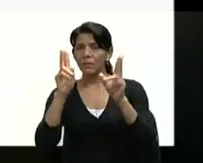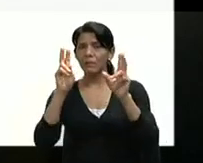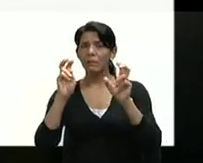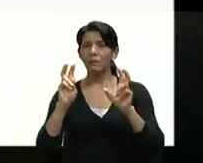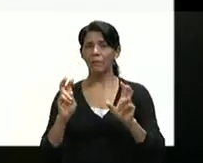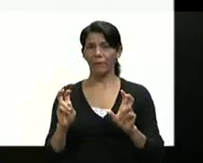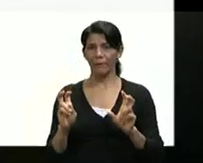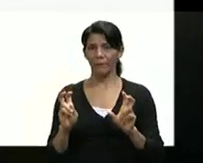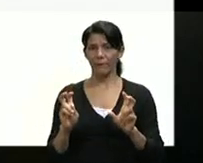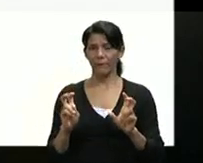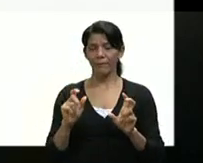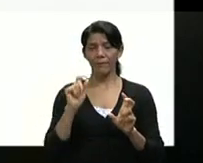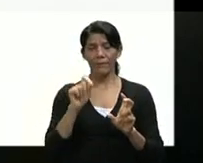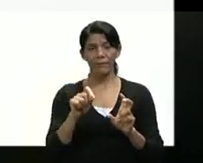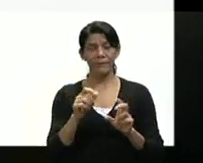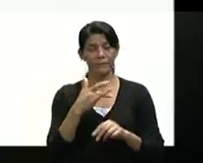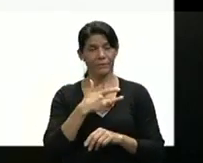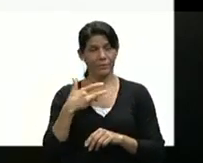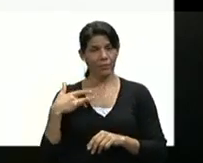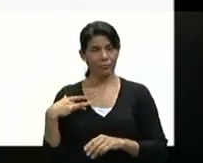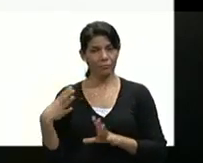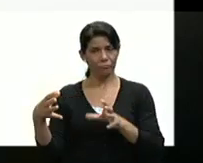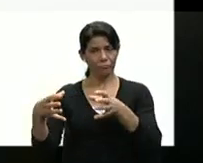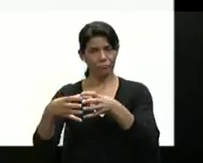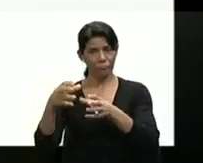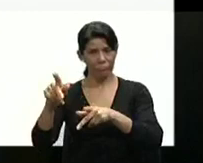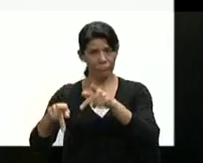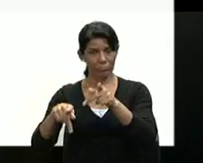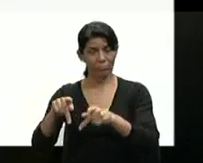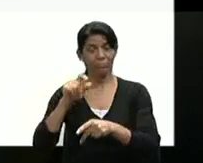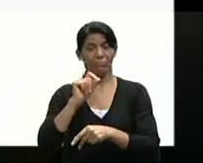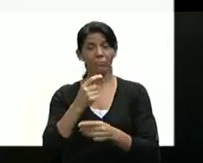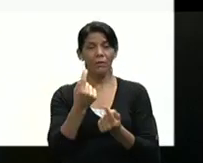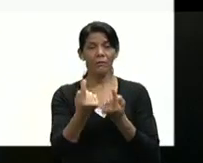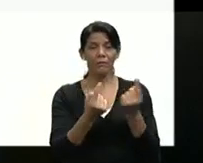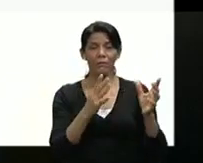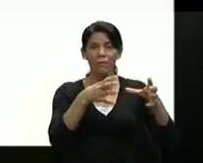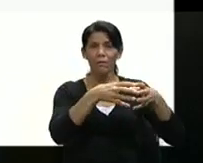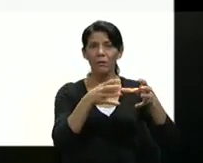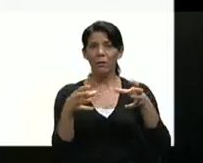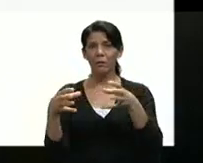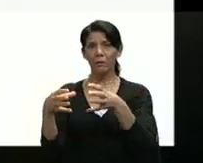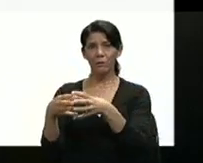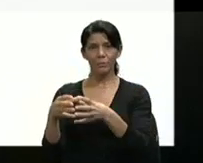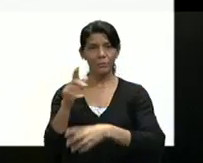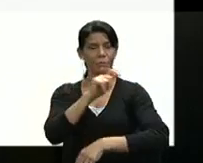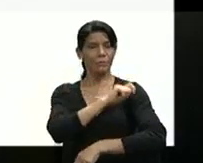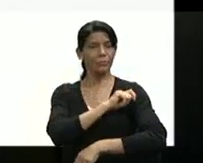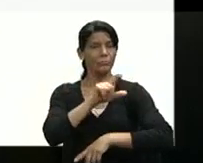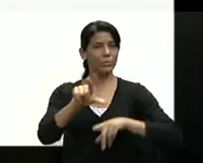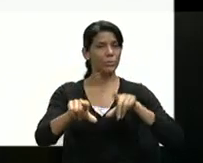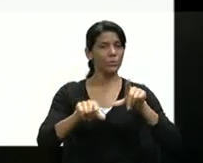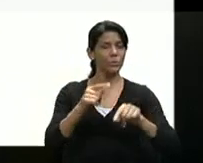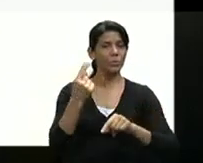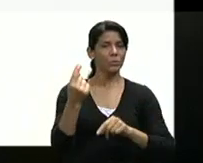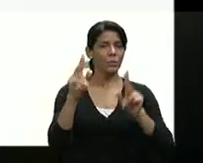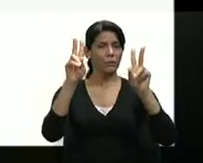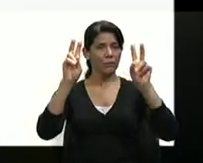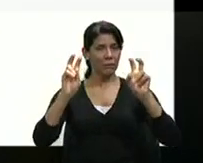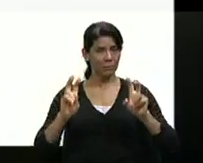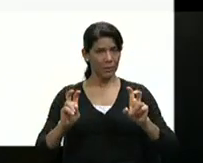né, temas de saúde coletiva, onde cada grupo de alunos selecionou um